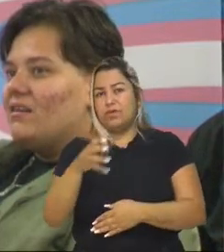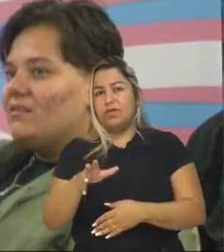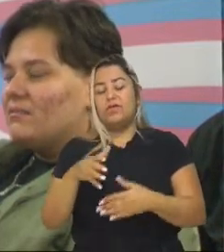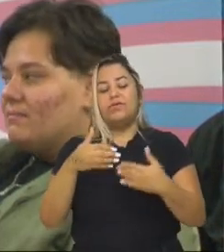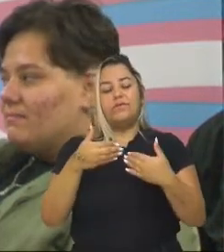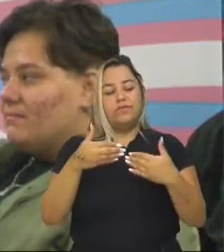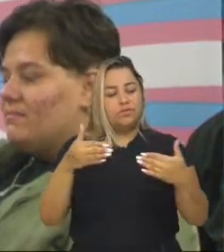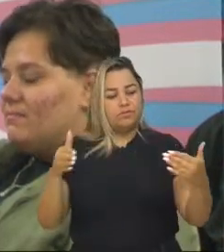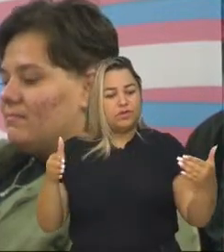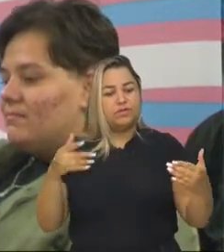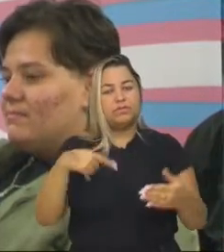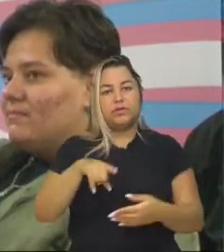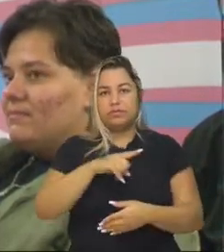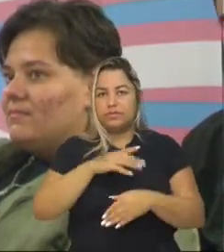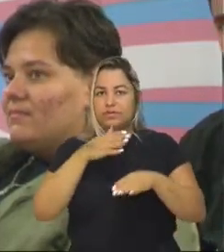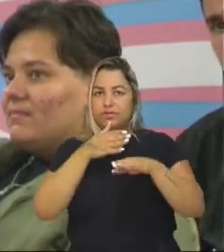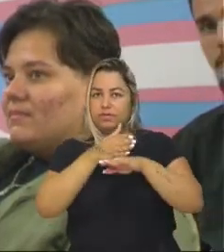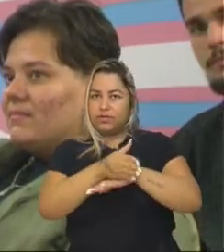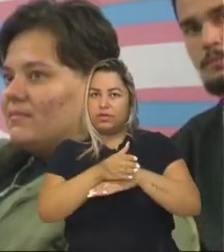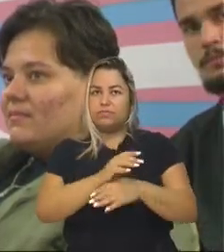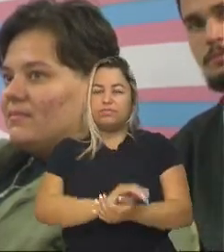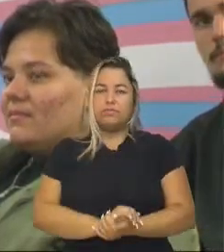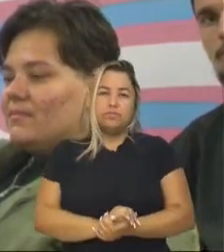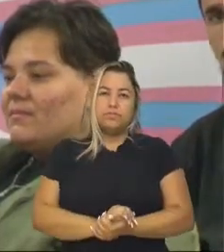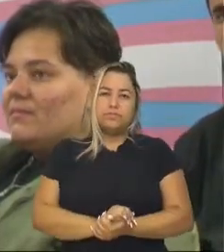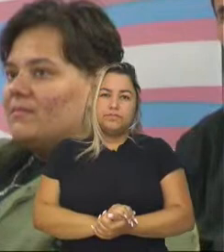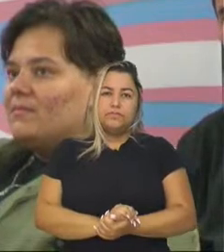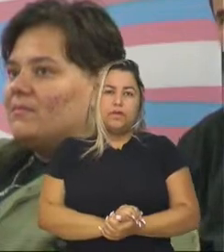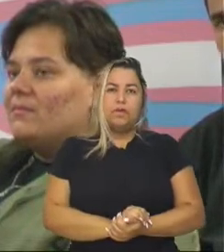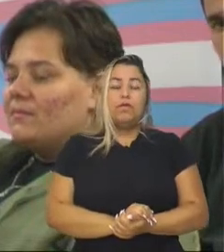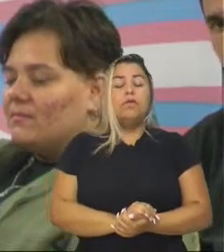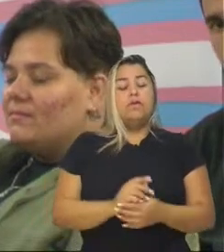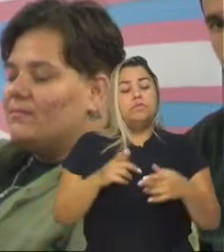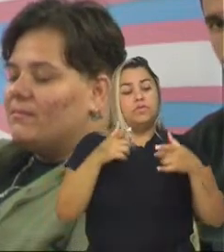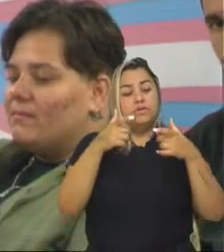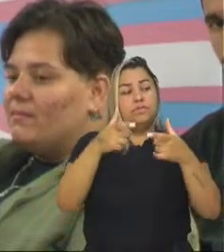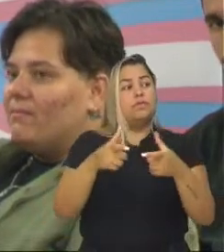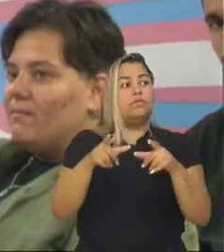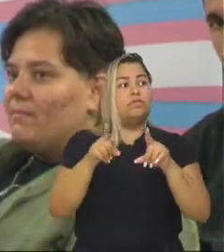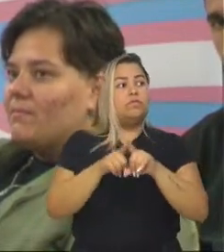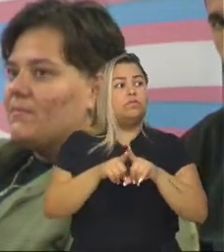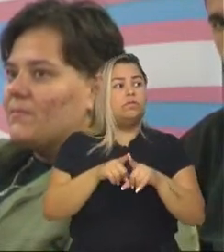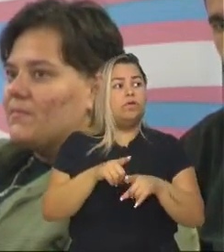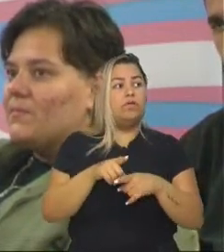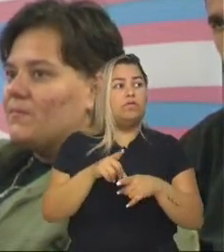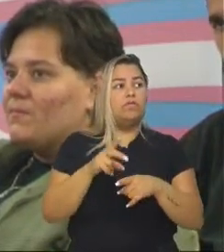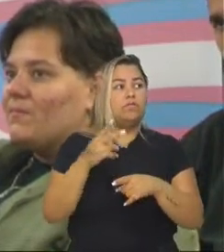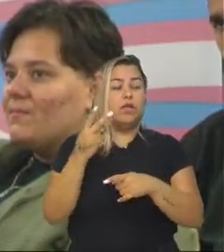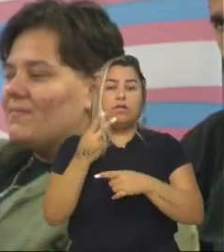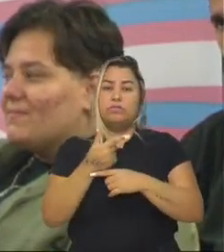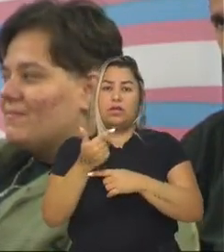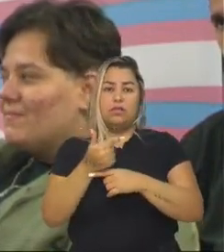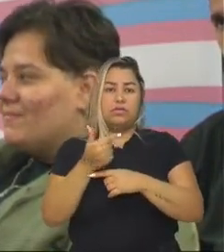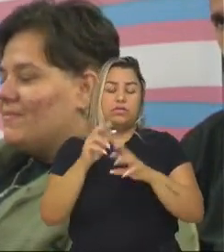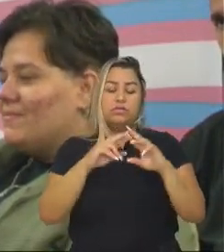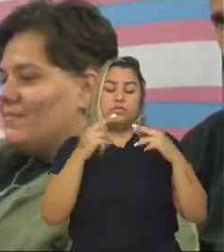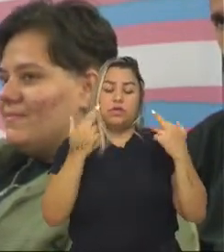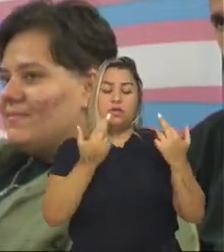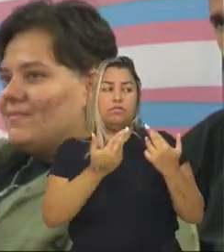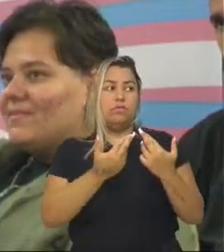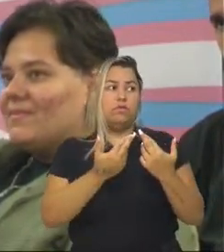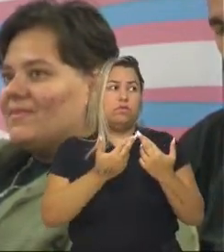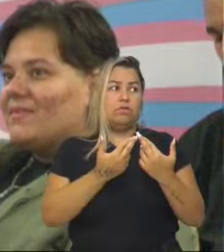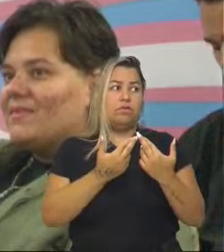para a gente entrar. Foi aberta para a gente compor esse espaço, quase que na segunda reunião